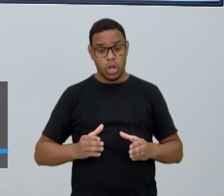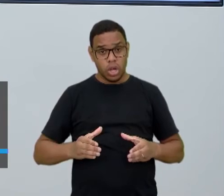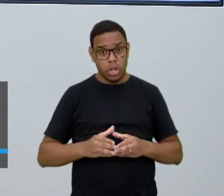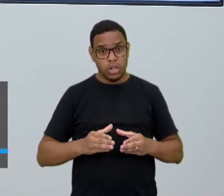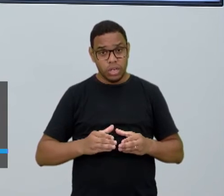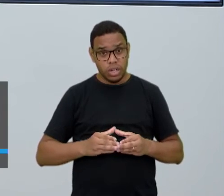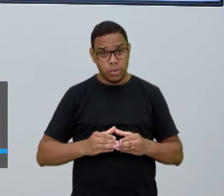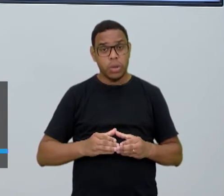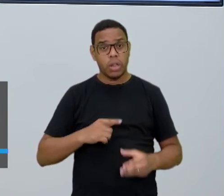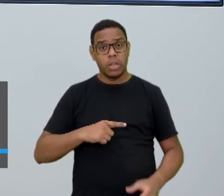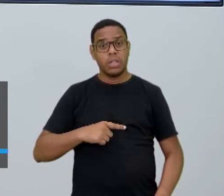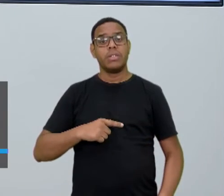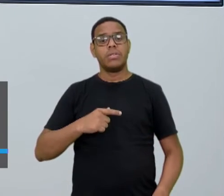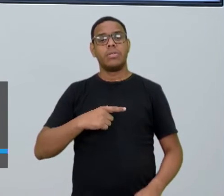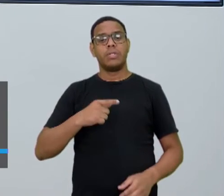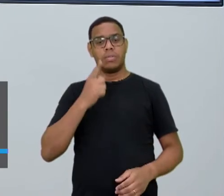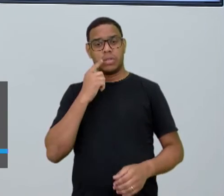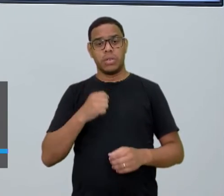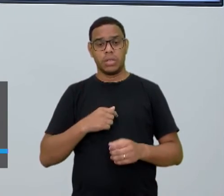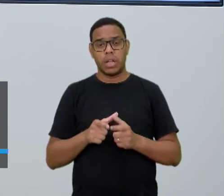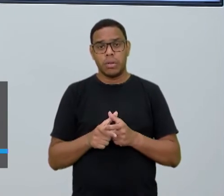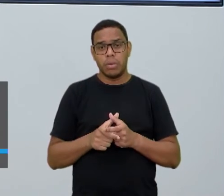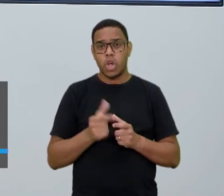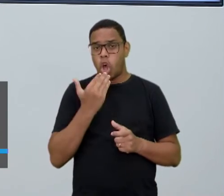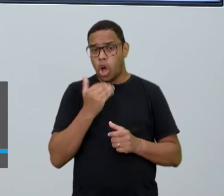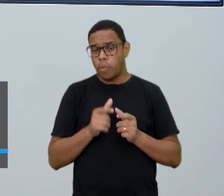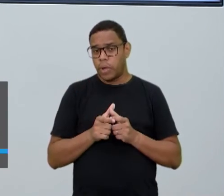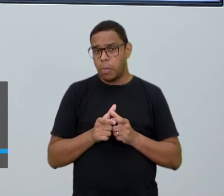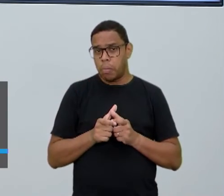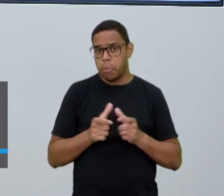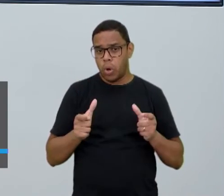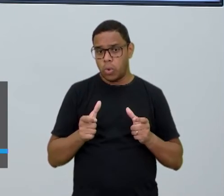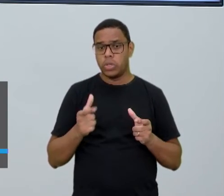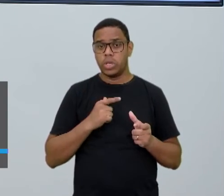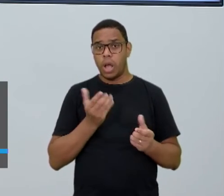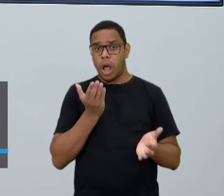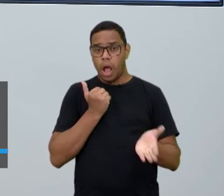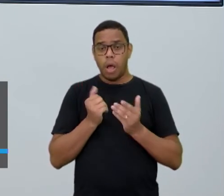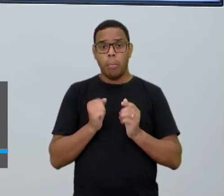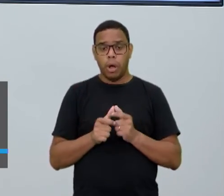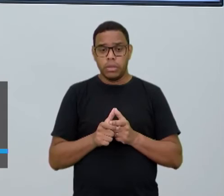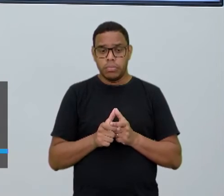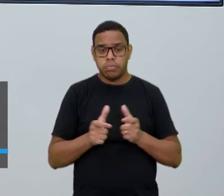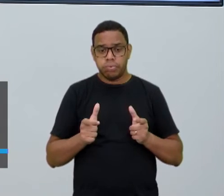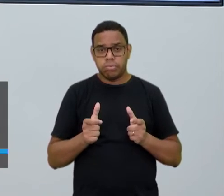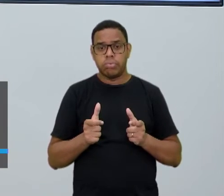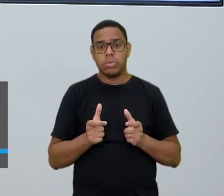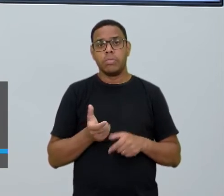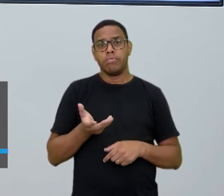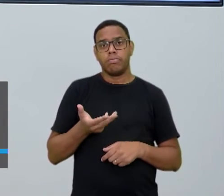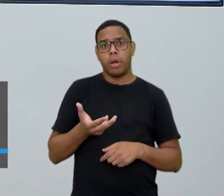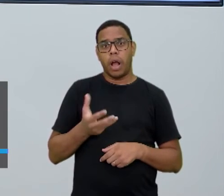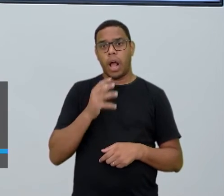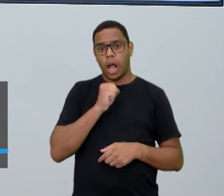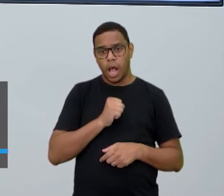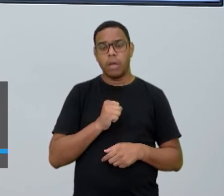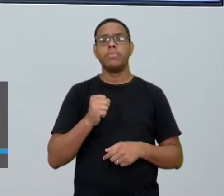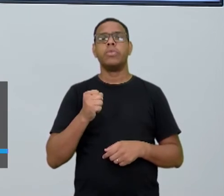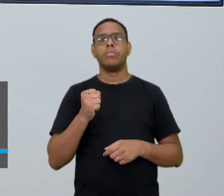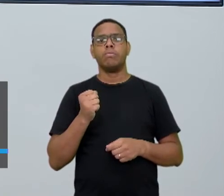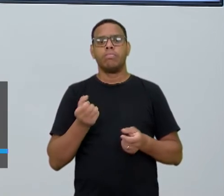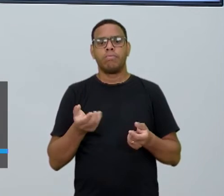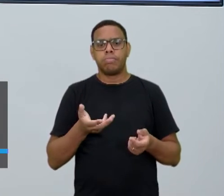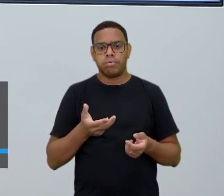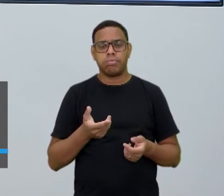órgãos, que se distendem aí com os alimentos, quando tem a ingestão de alimentos, e promove a liberação de substâncias